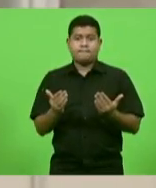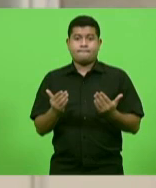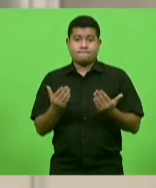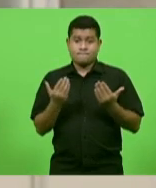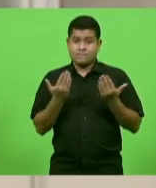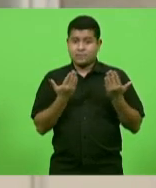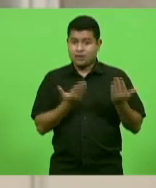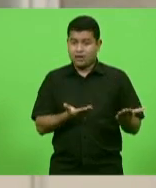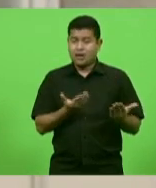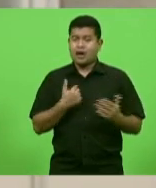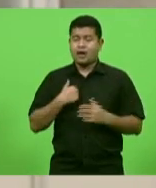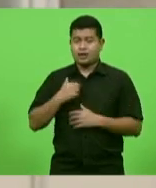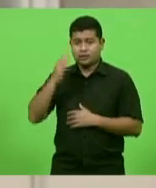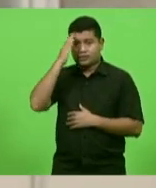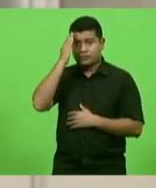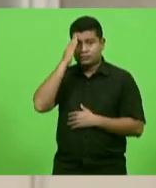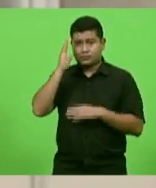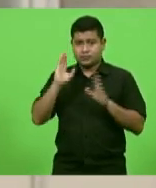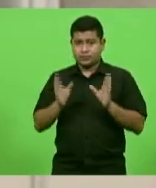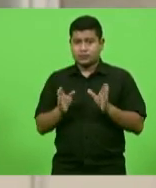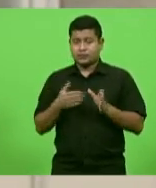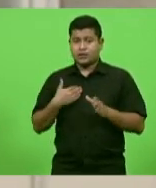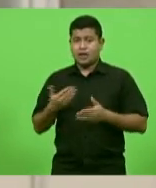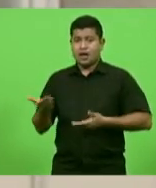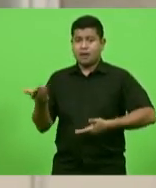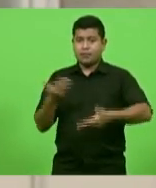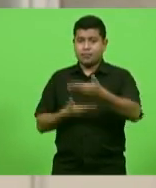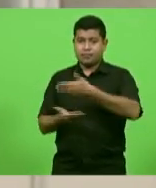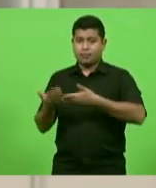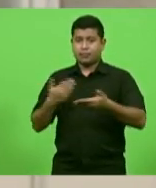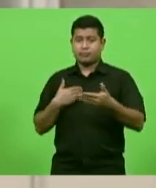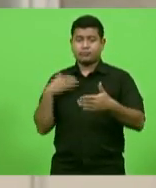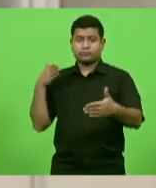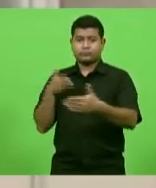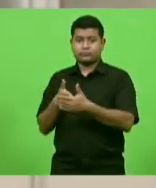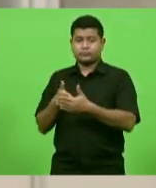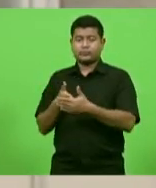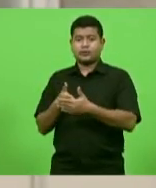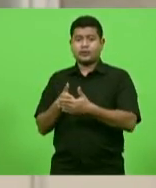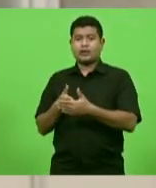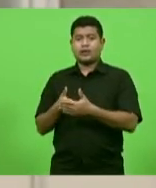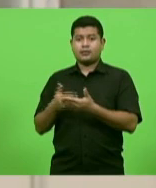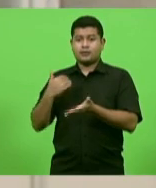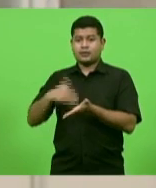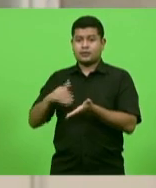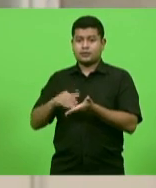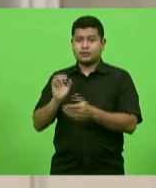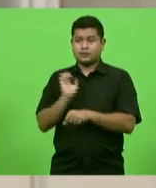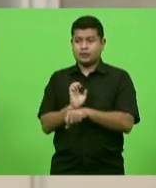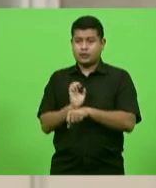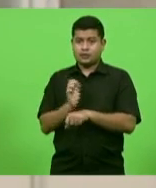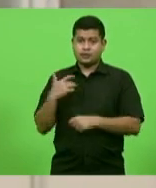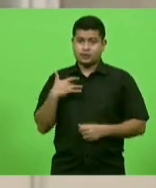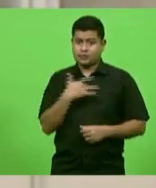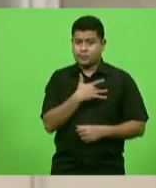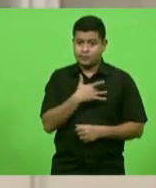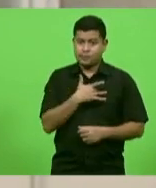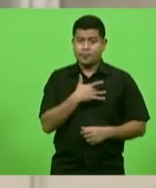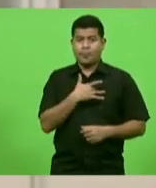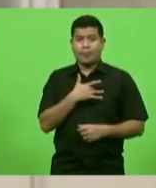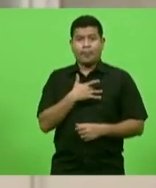ele de tinha conhecimento Acerca das negociações travadas pela Secretaria de Estado da Saúde